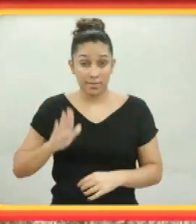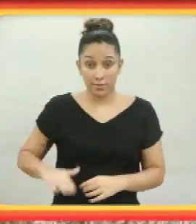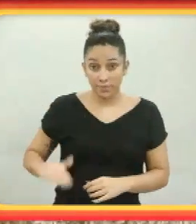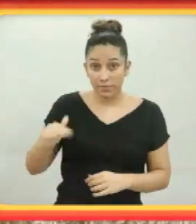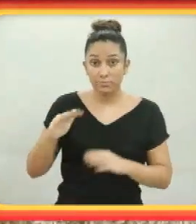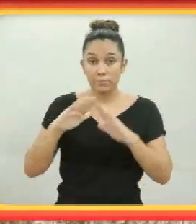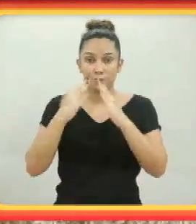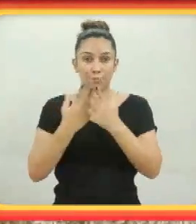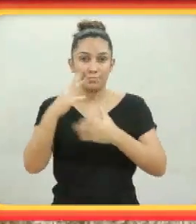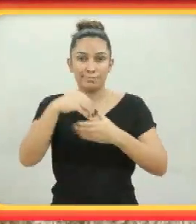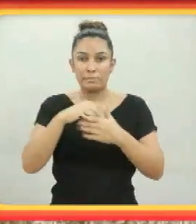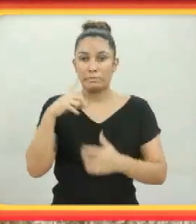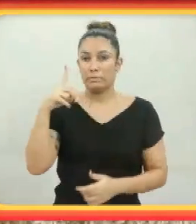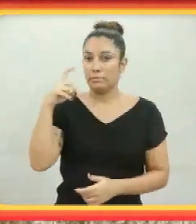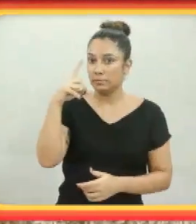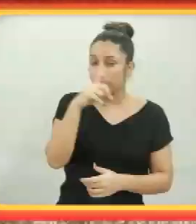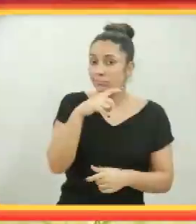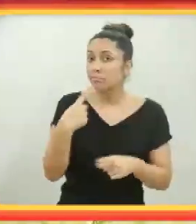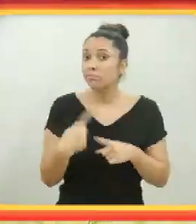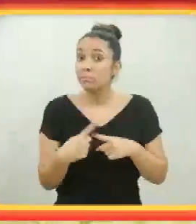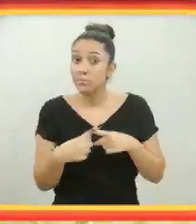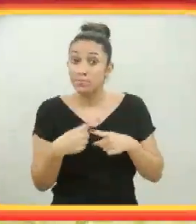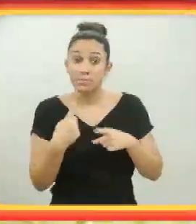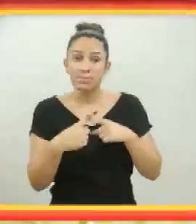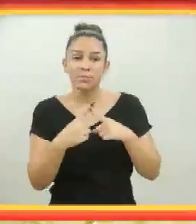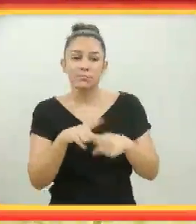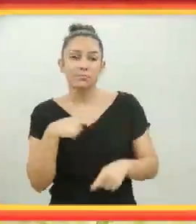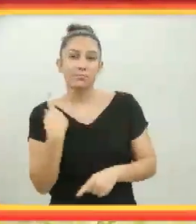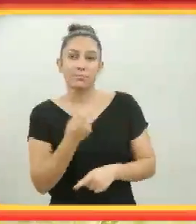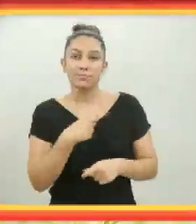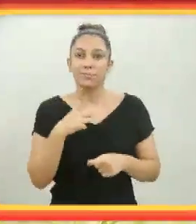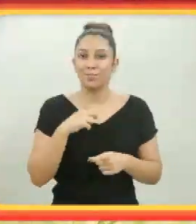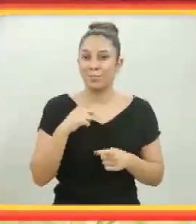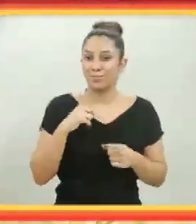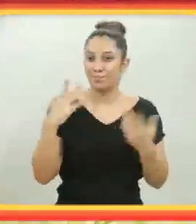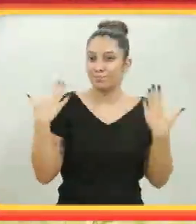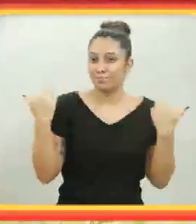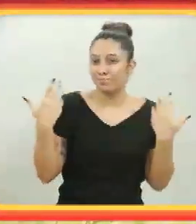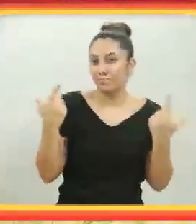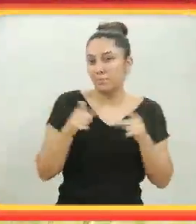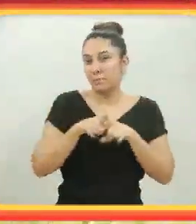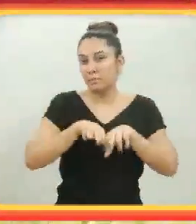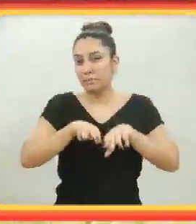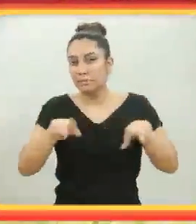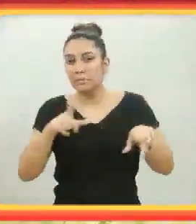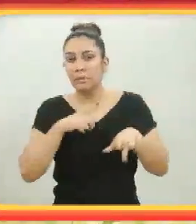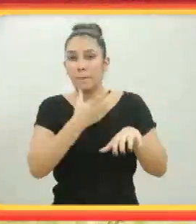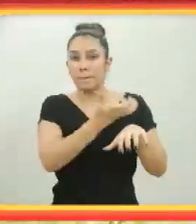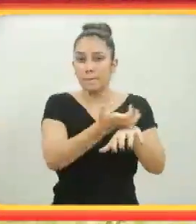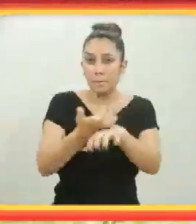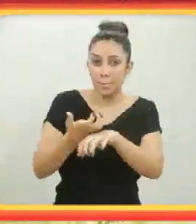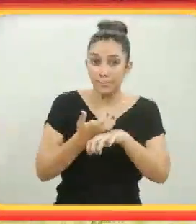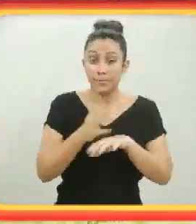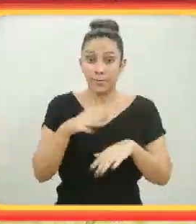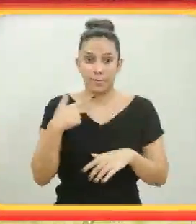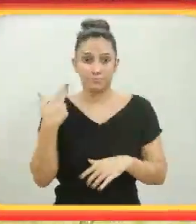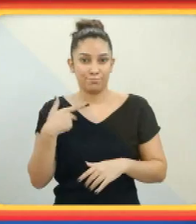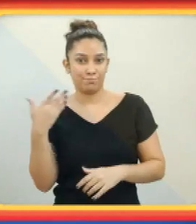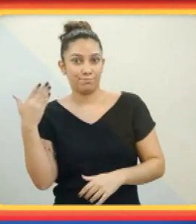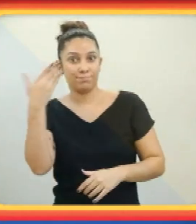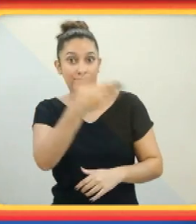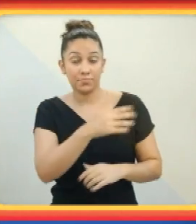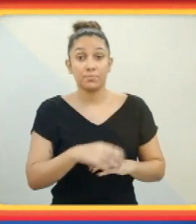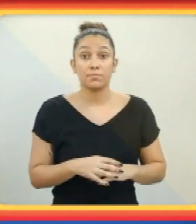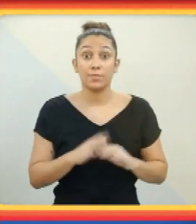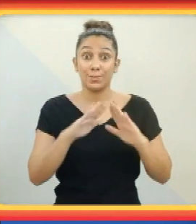do crescimento para tratamento. Na infância, na escola, as dificuldades eram bastante,